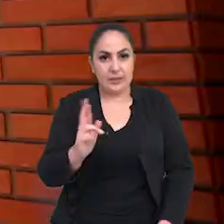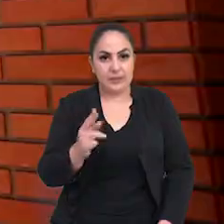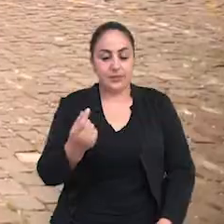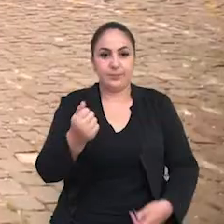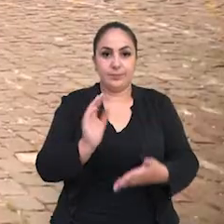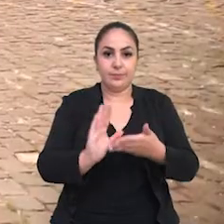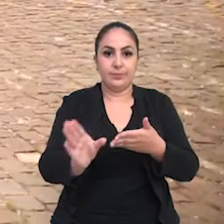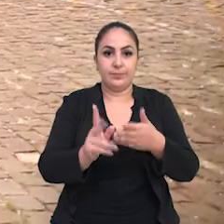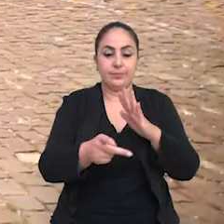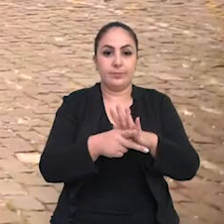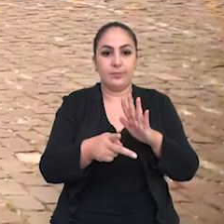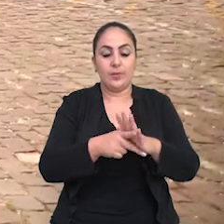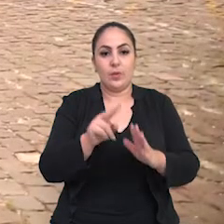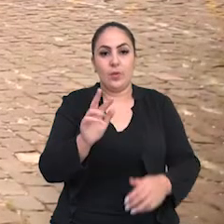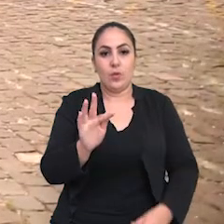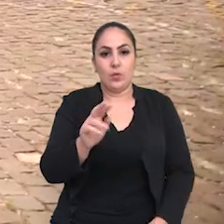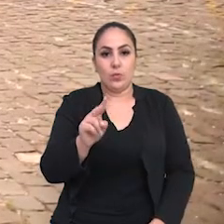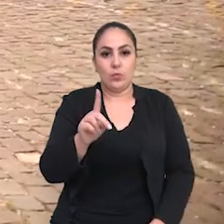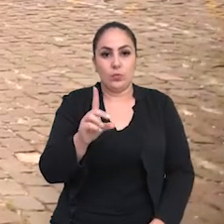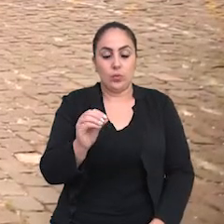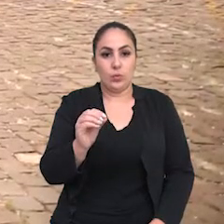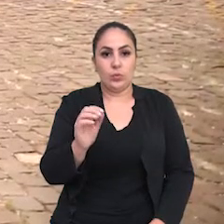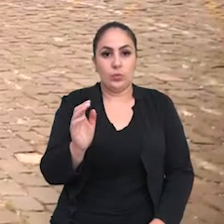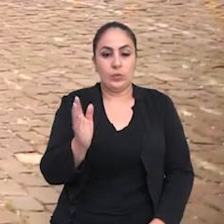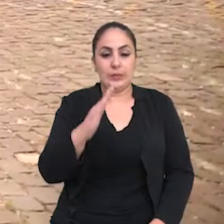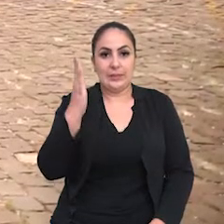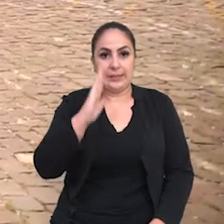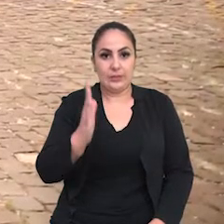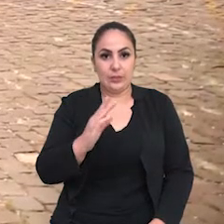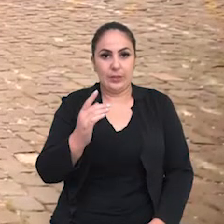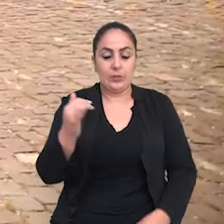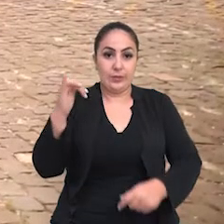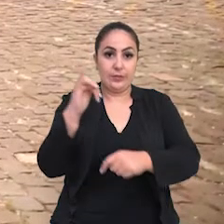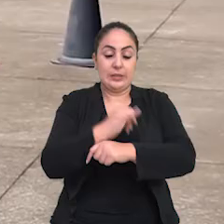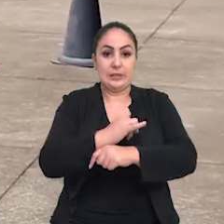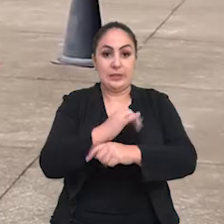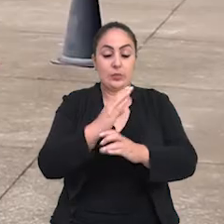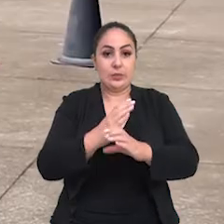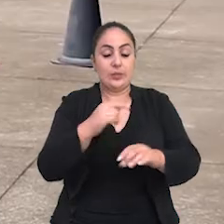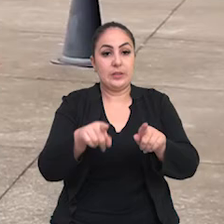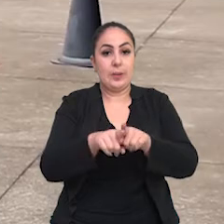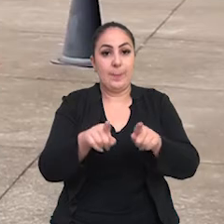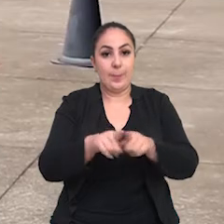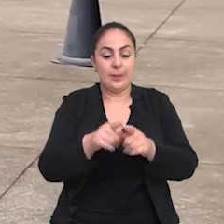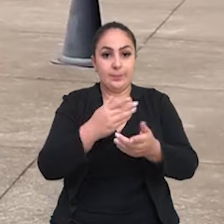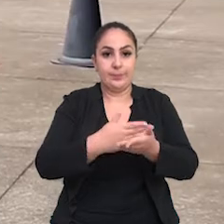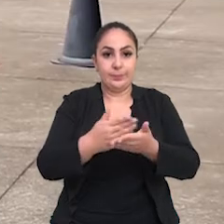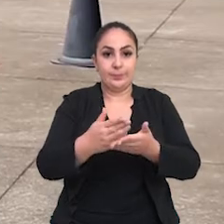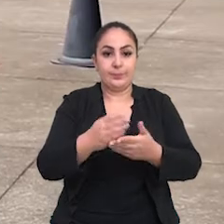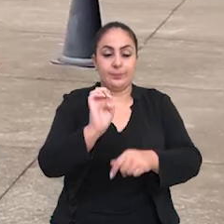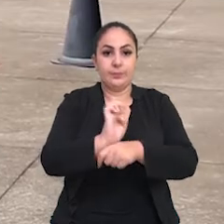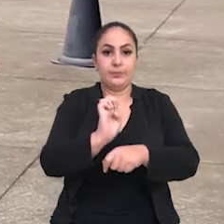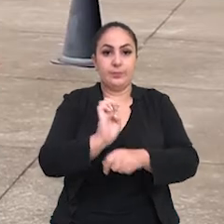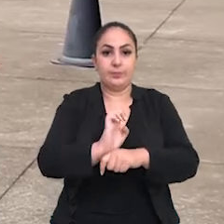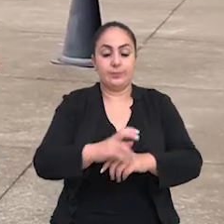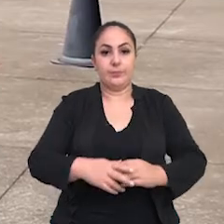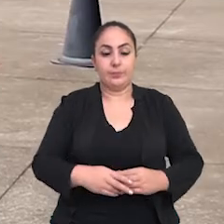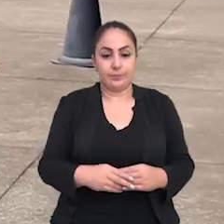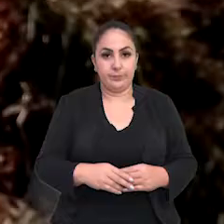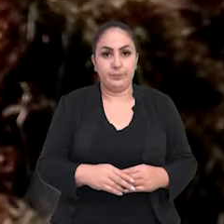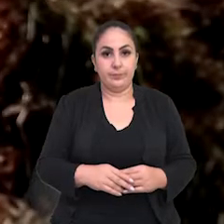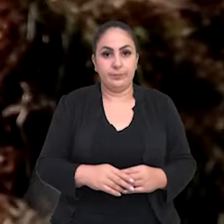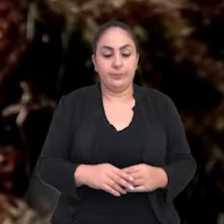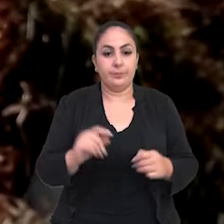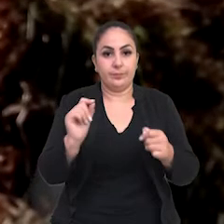reais com recursos do Fundo Nacional da Aviação Civil e uma pequena contrapartida do